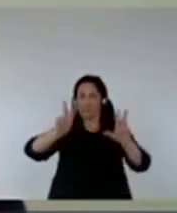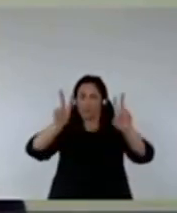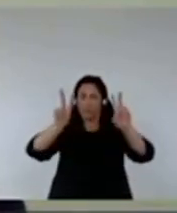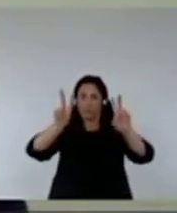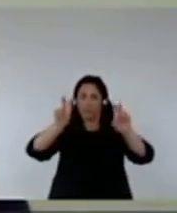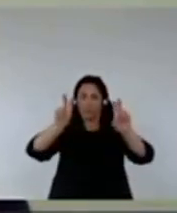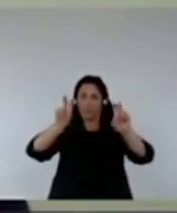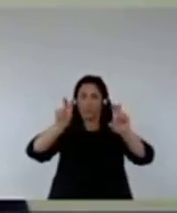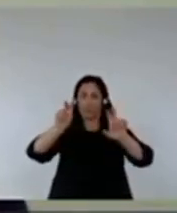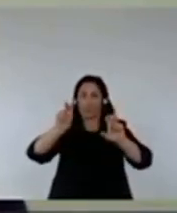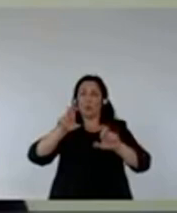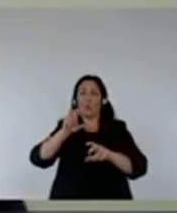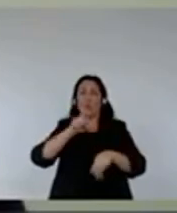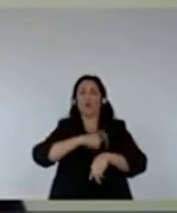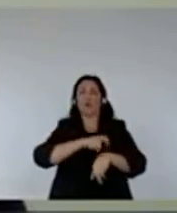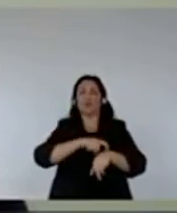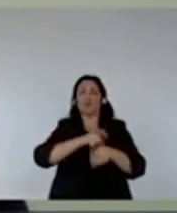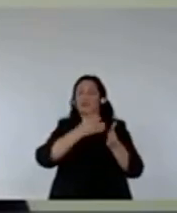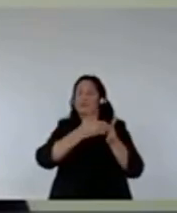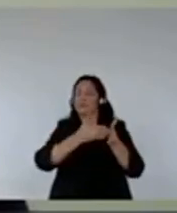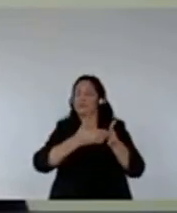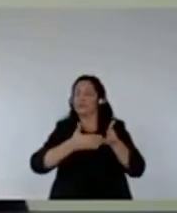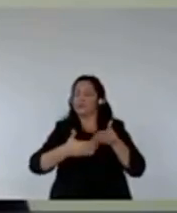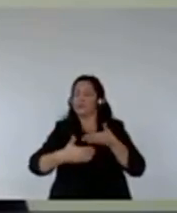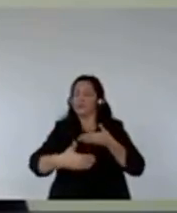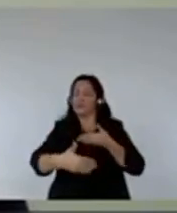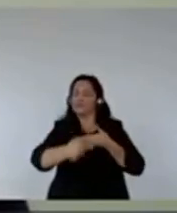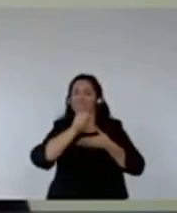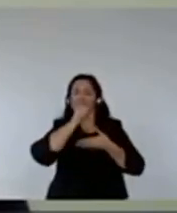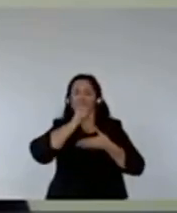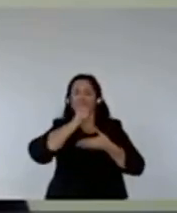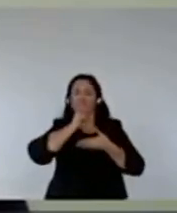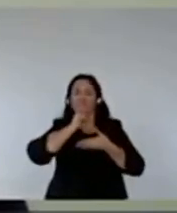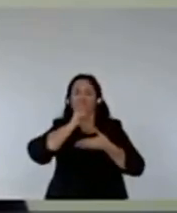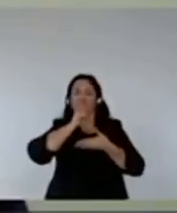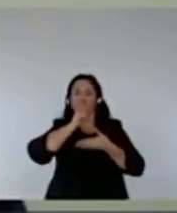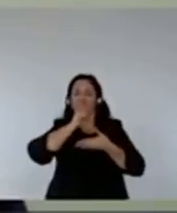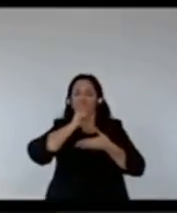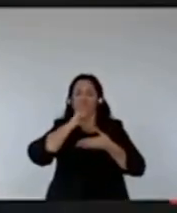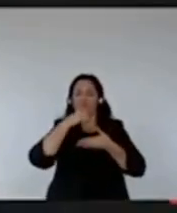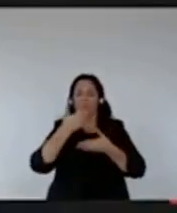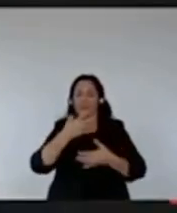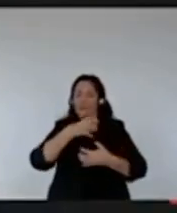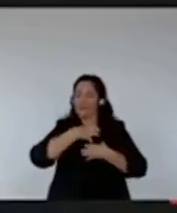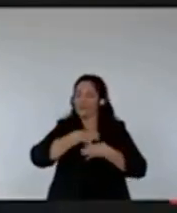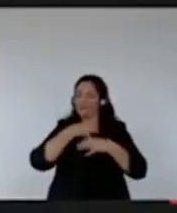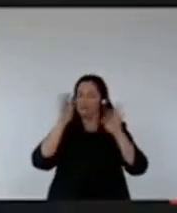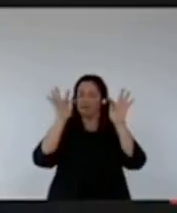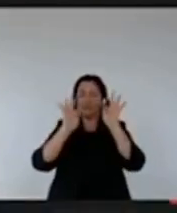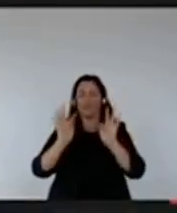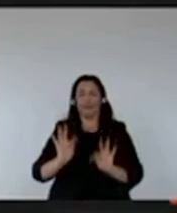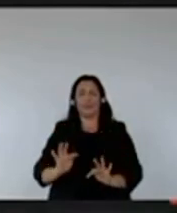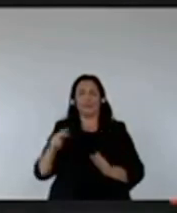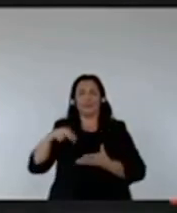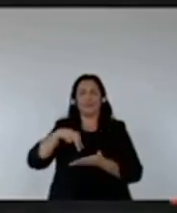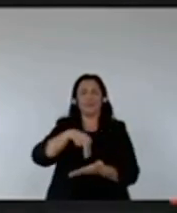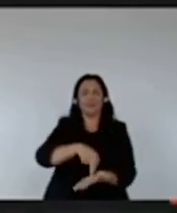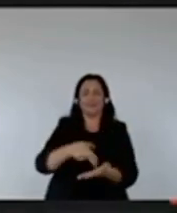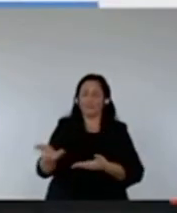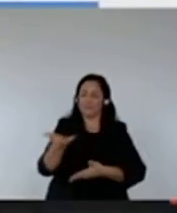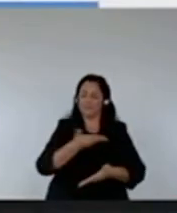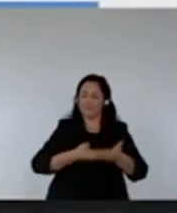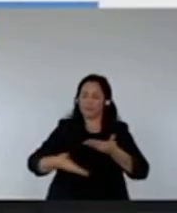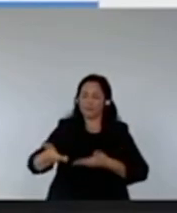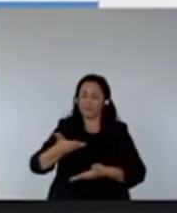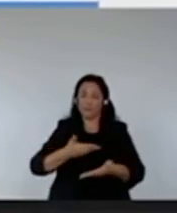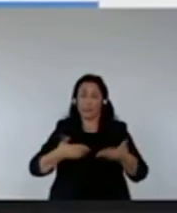eu fico bastante feliz, tá certo, de estar dividindo com vocês, e vou